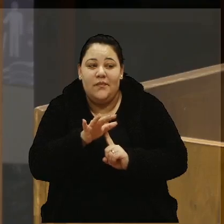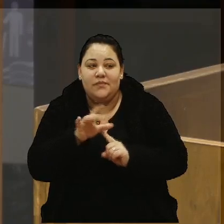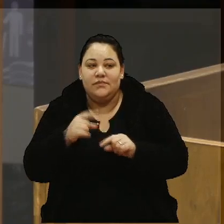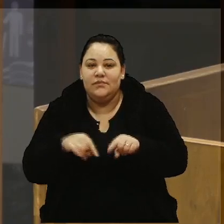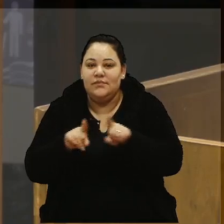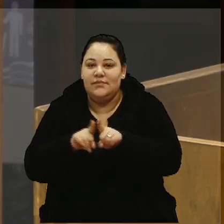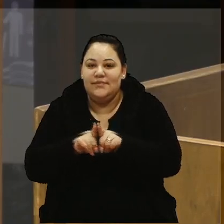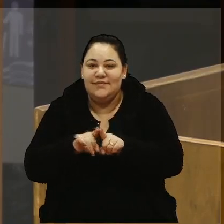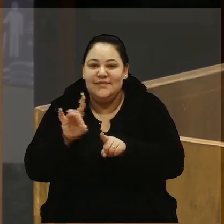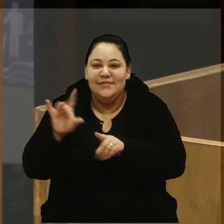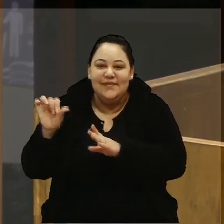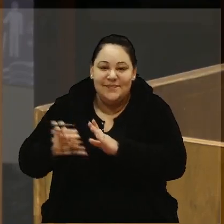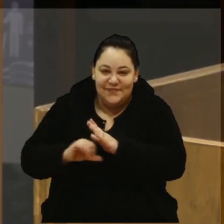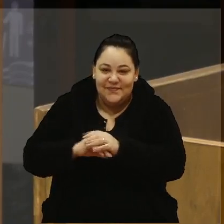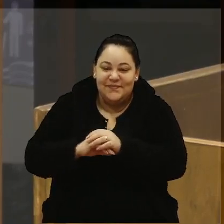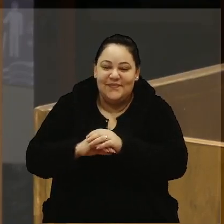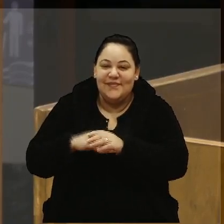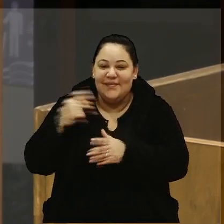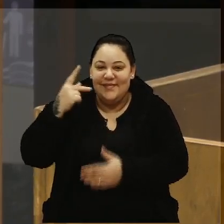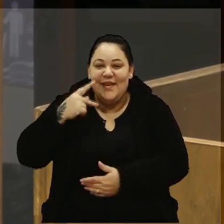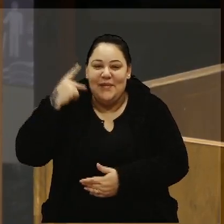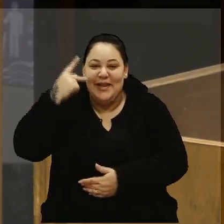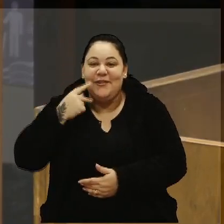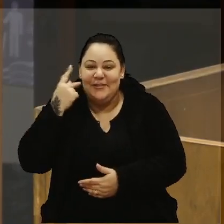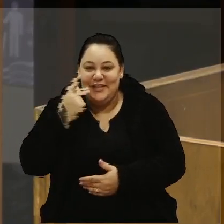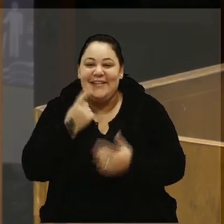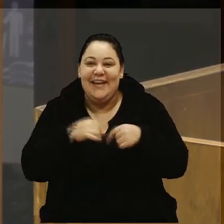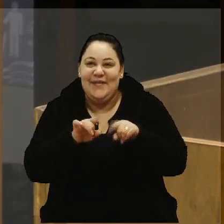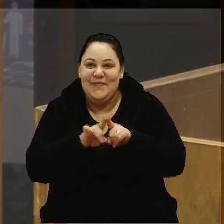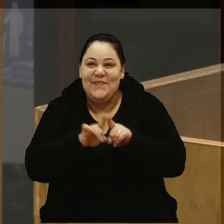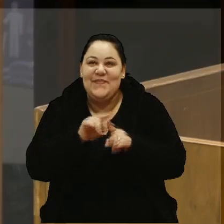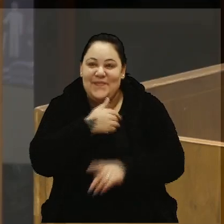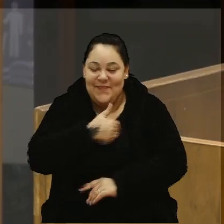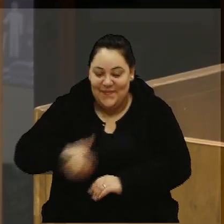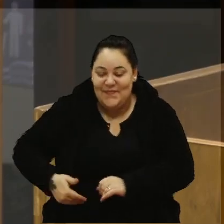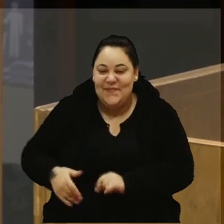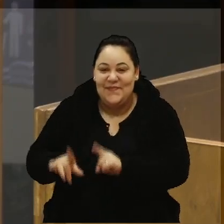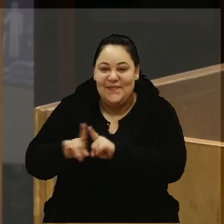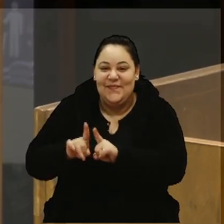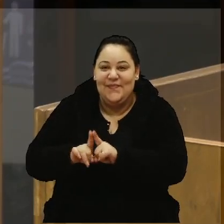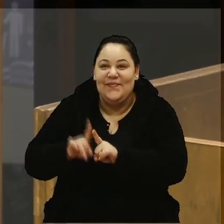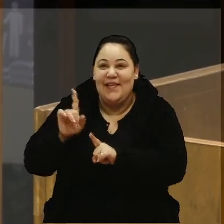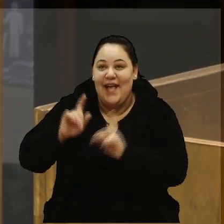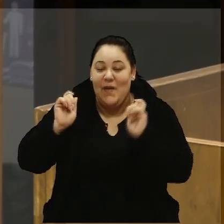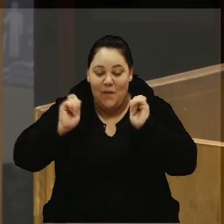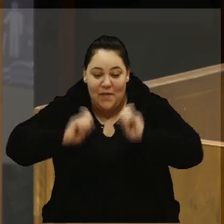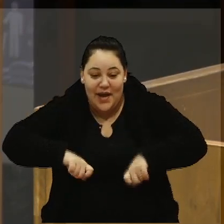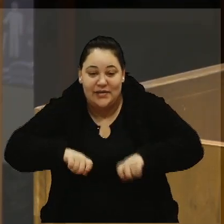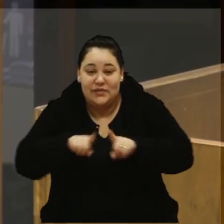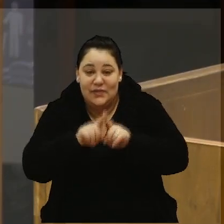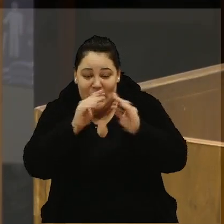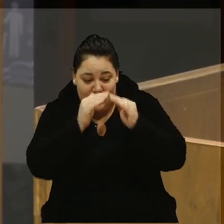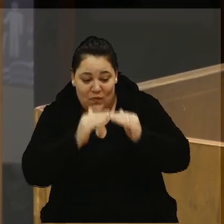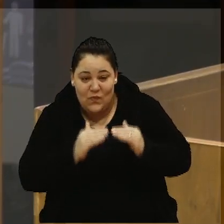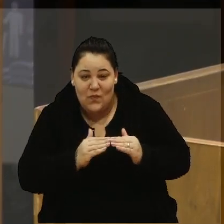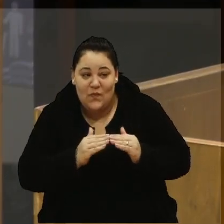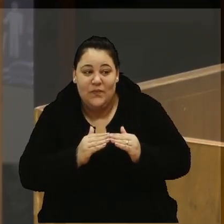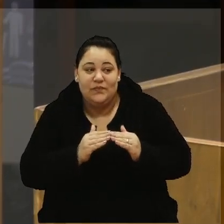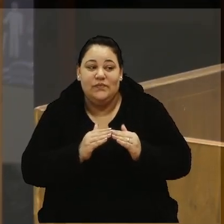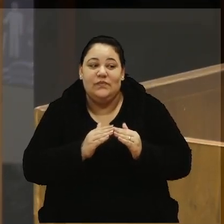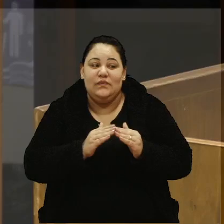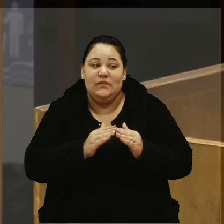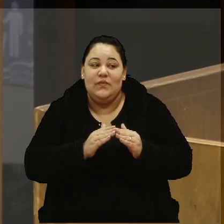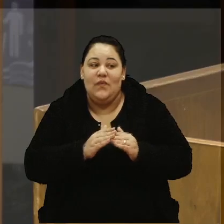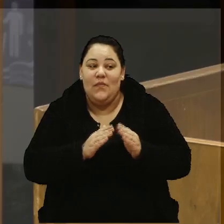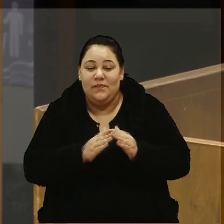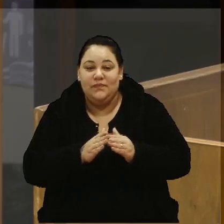só piorar. Então, se as políticas públicas não estiverem presentes, eficazes, que do qual compete a alto